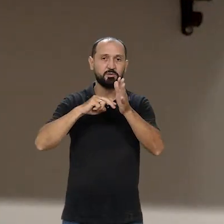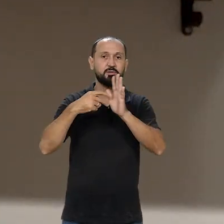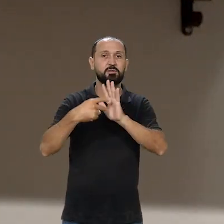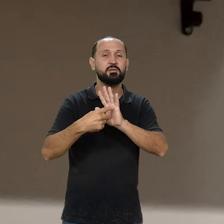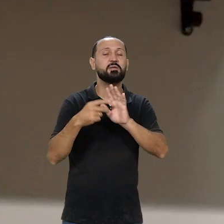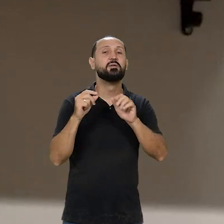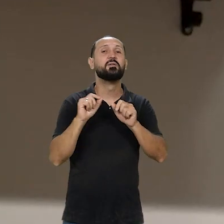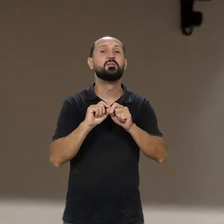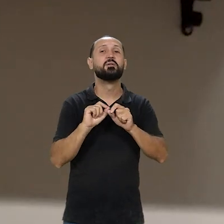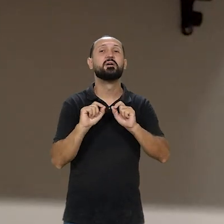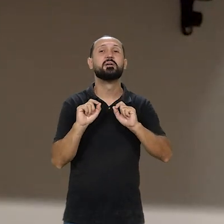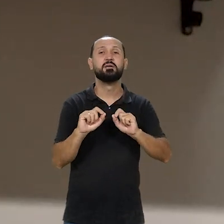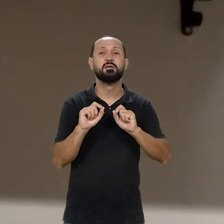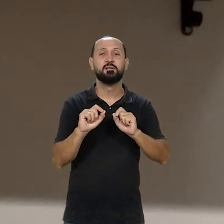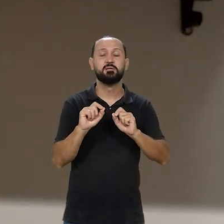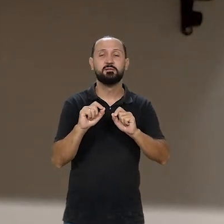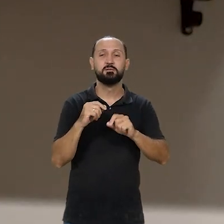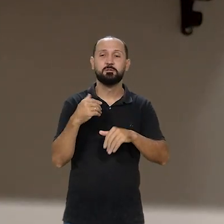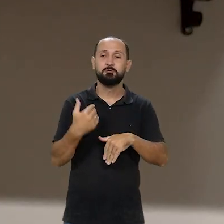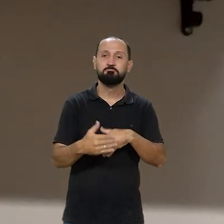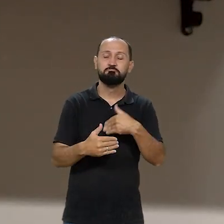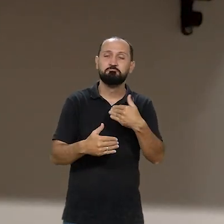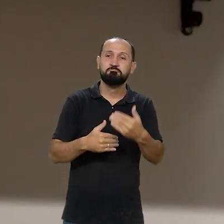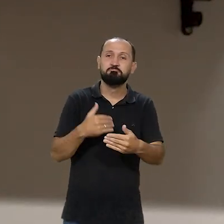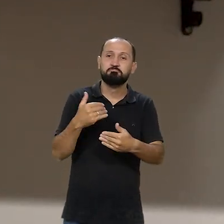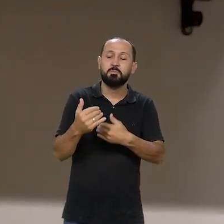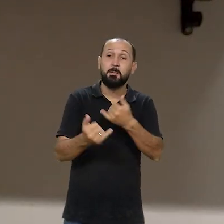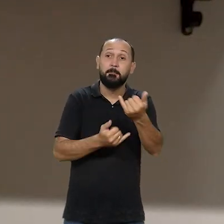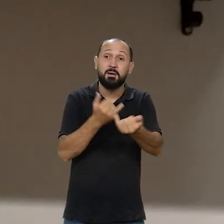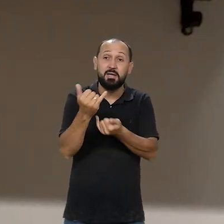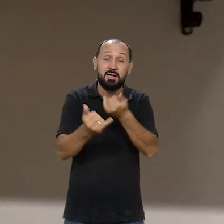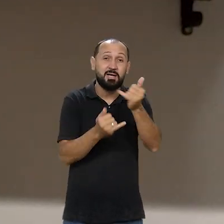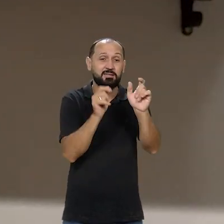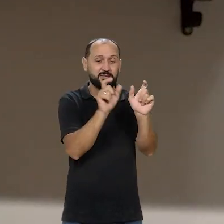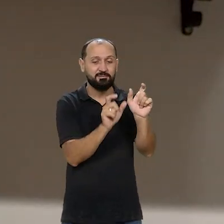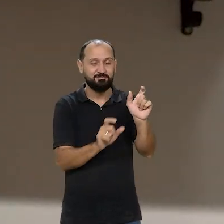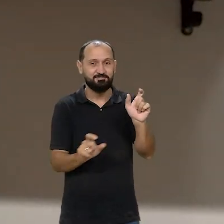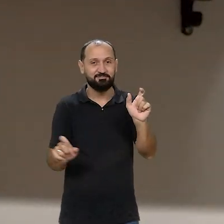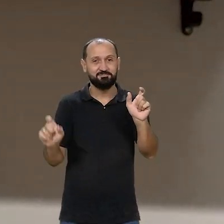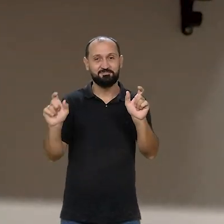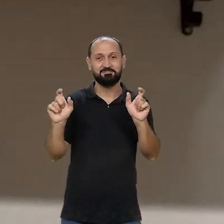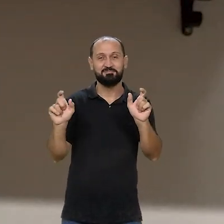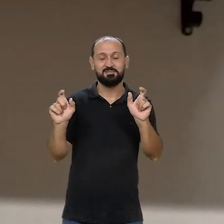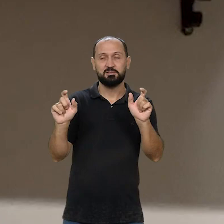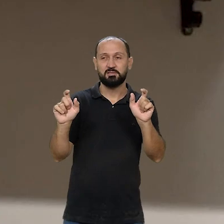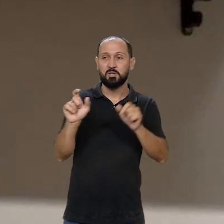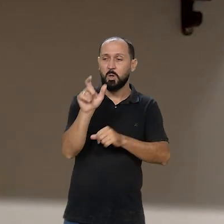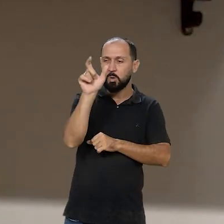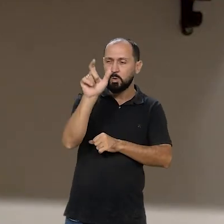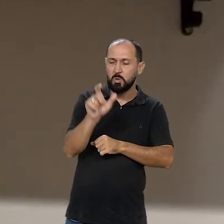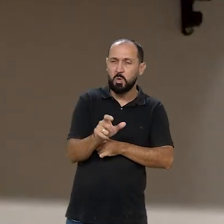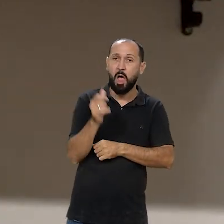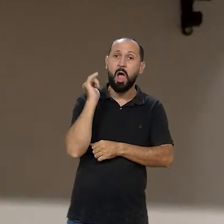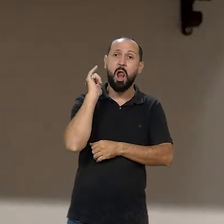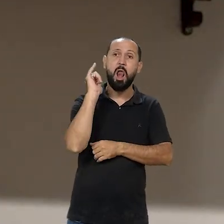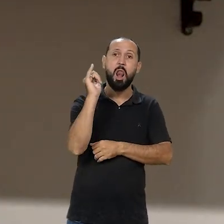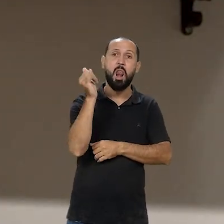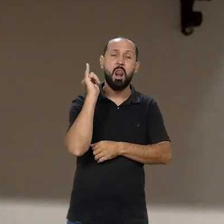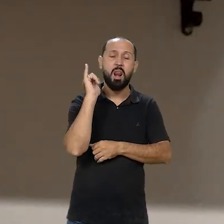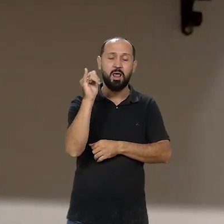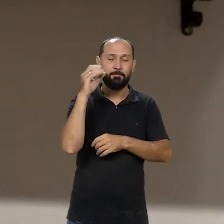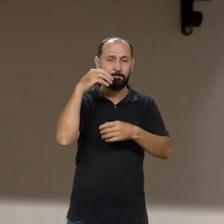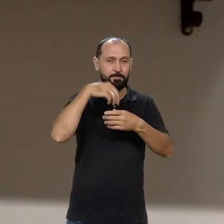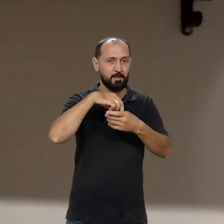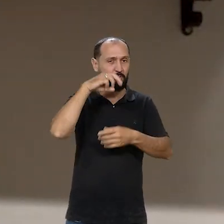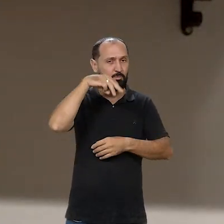novos sentidos, que fazem peraltagens com as palavras. Esses sujeitos líricos